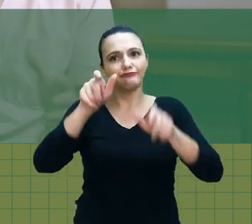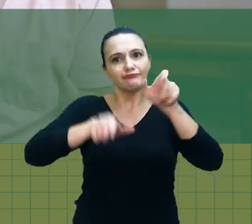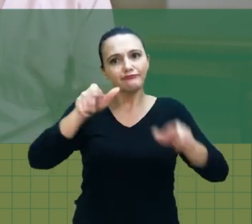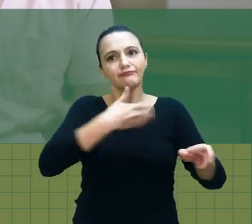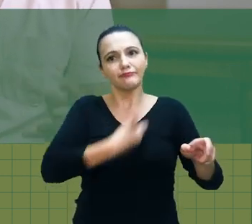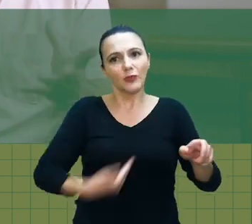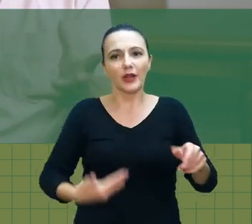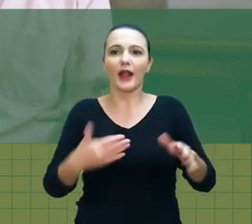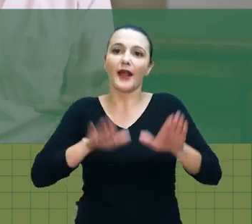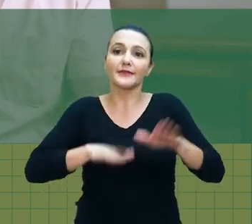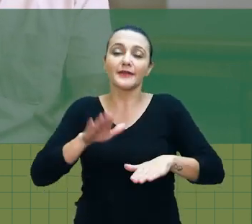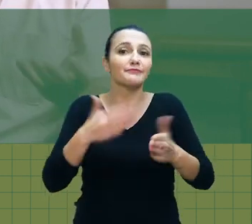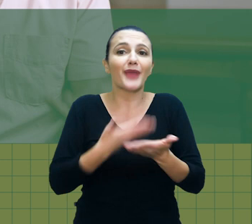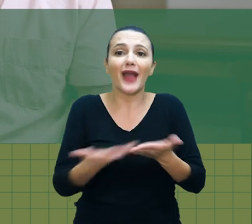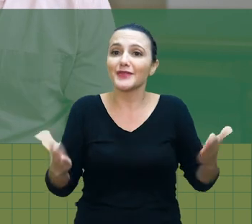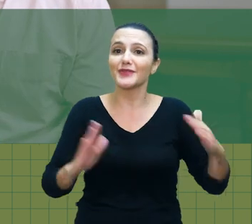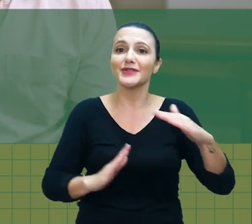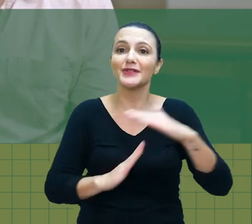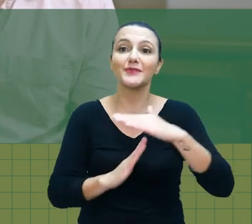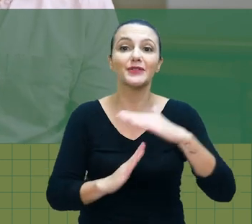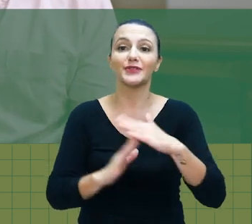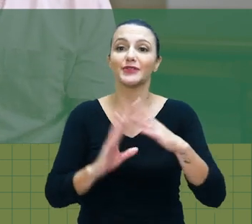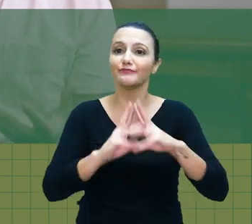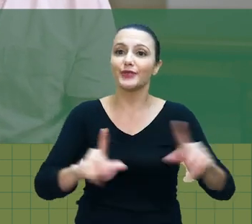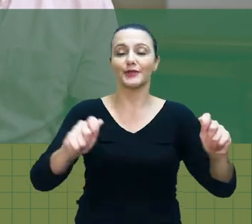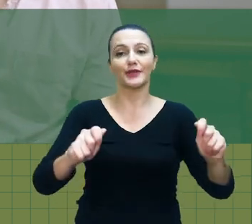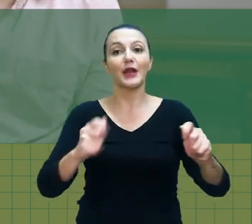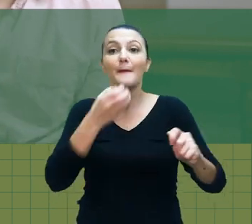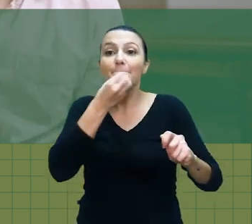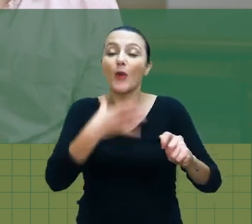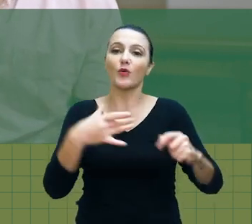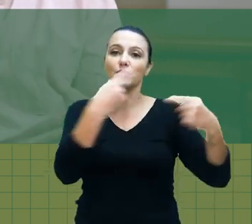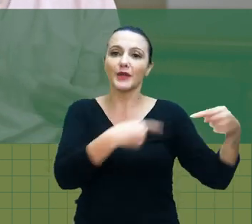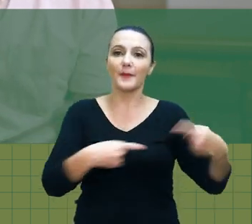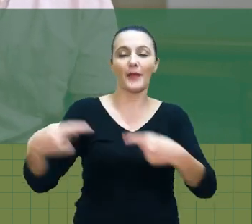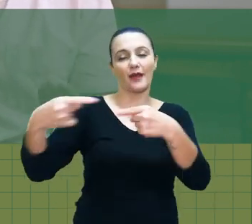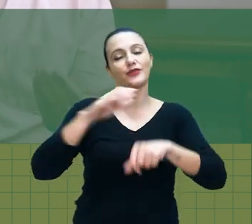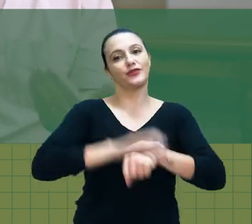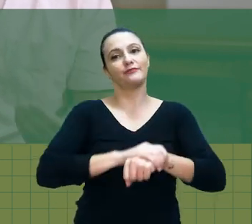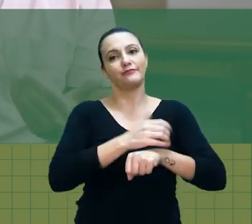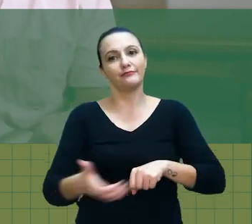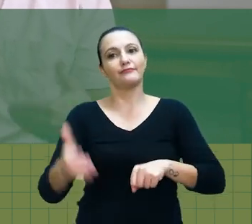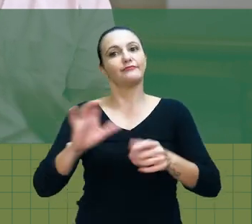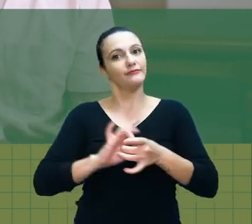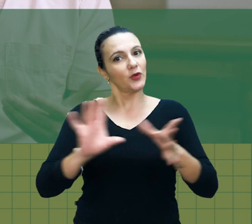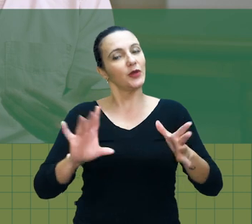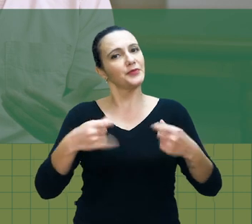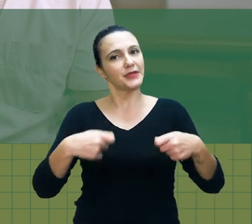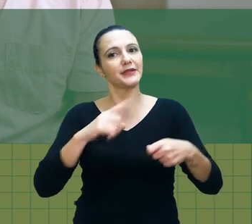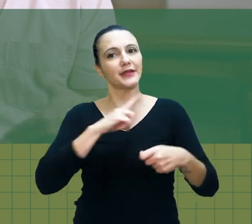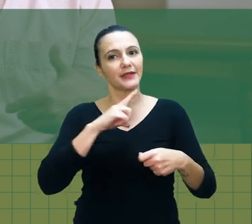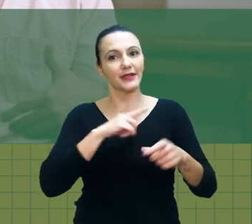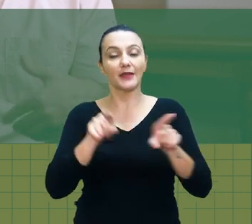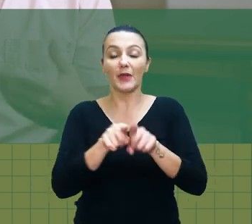perdemos inteiramente aqueles limites que o bom debate democrático deve ter, né? E até mesmo afetando